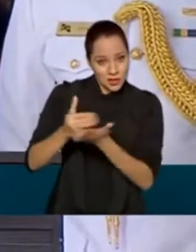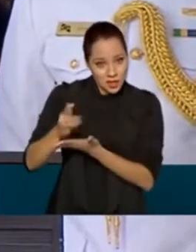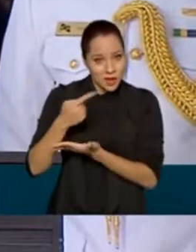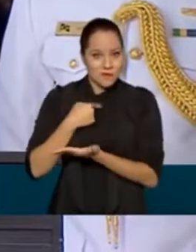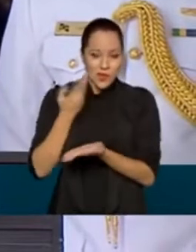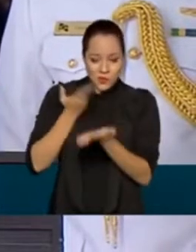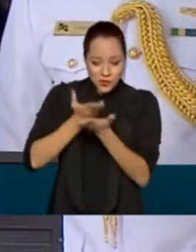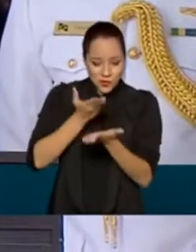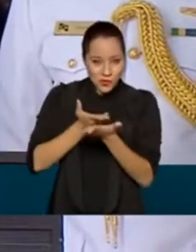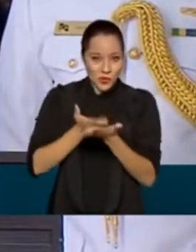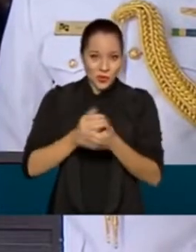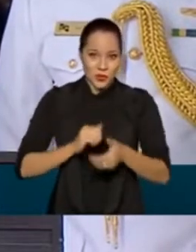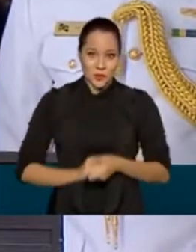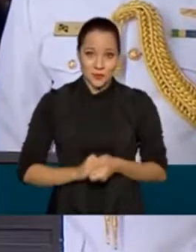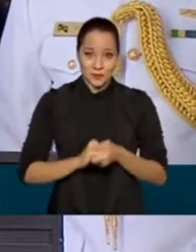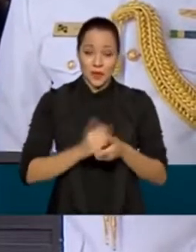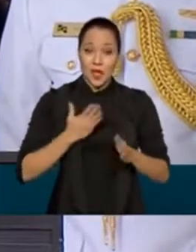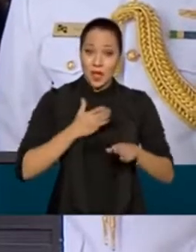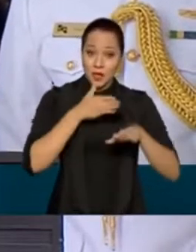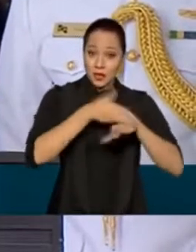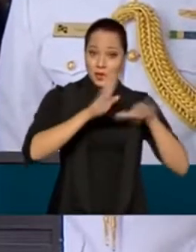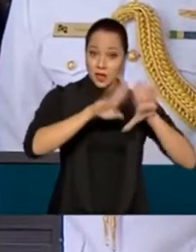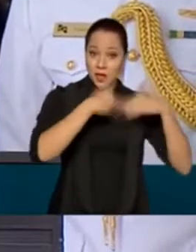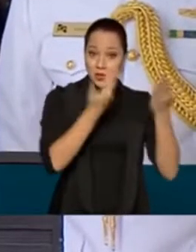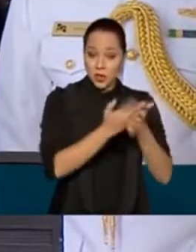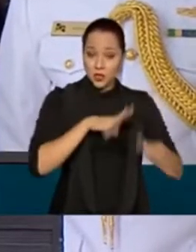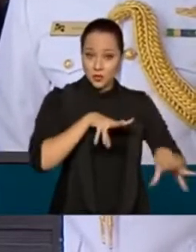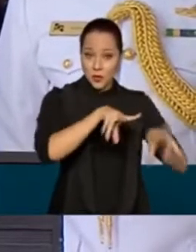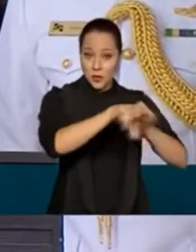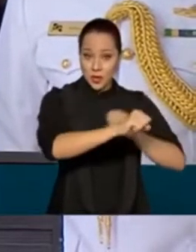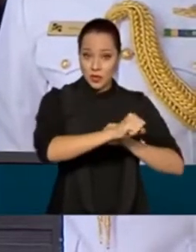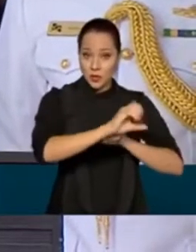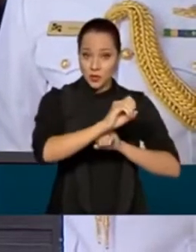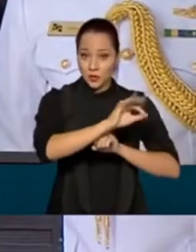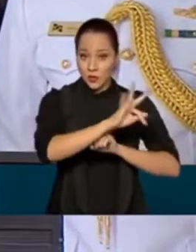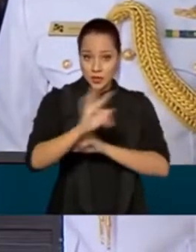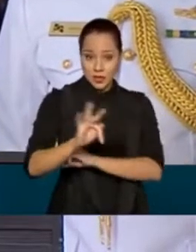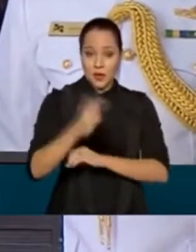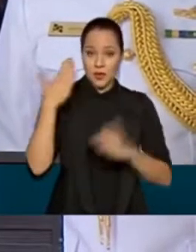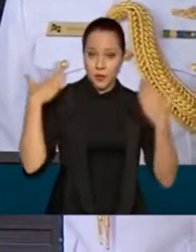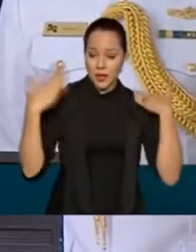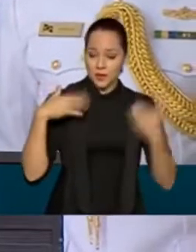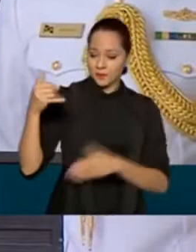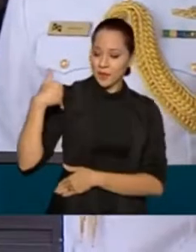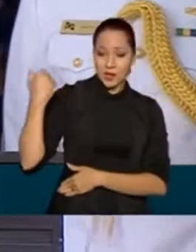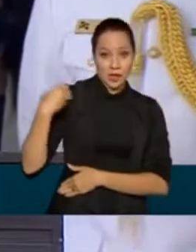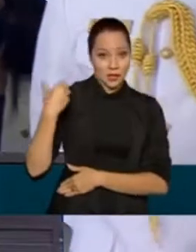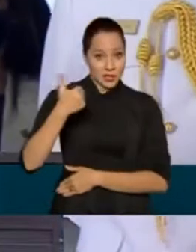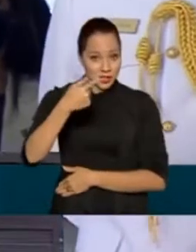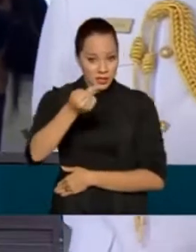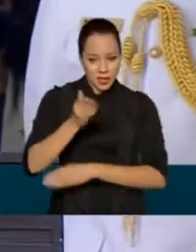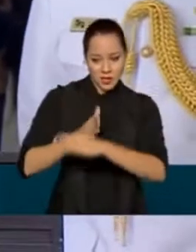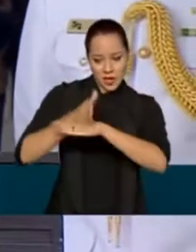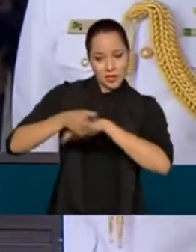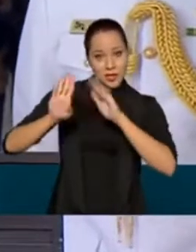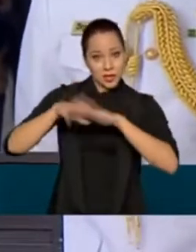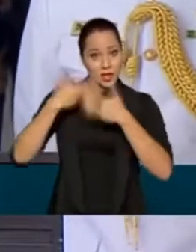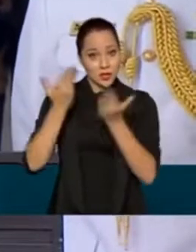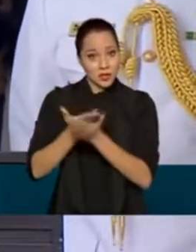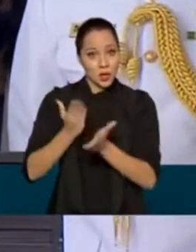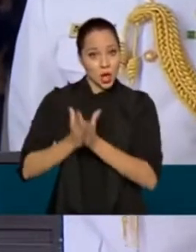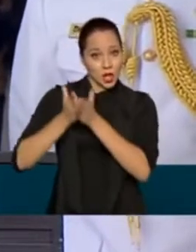estudos. Ingressei na Escola de Formação de Oficiais da Reserva da Marinha e, aos 17 anos, ingressei na Escola